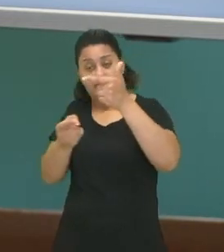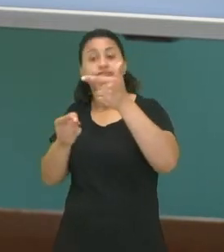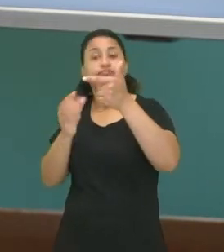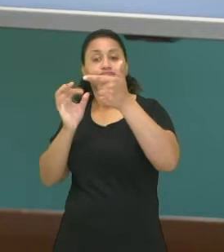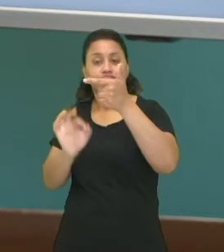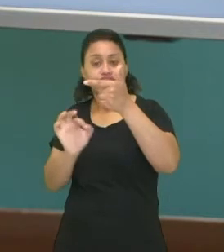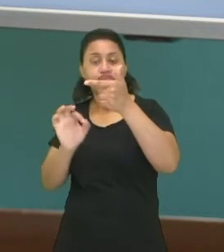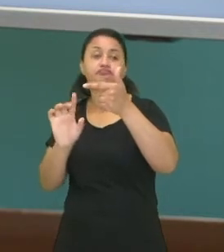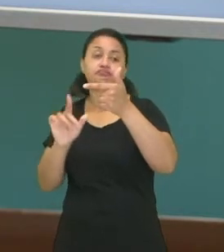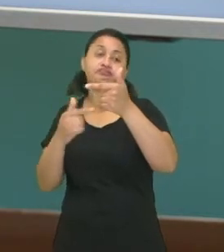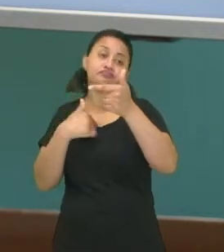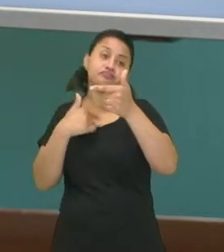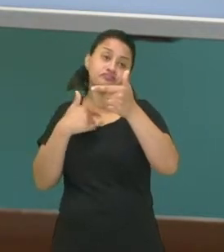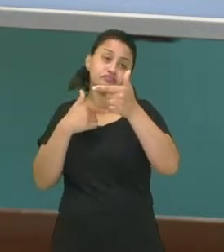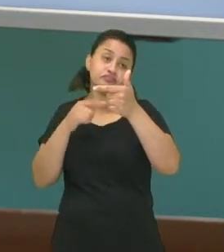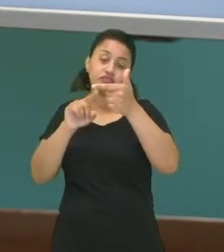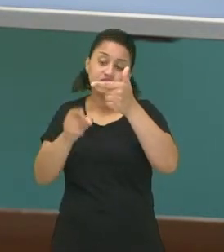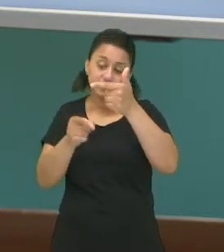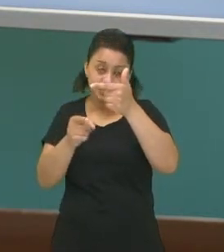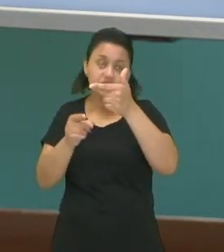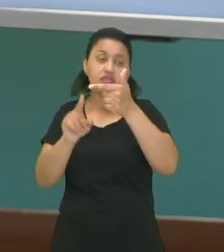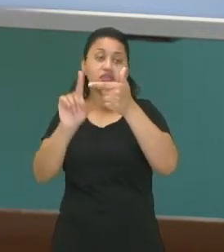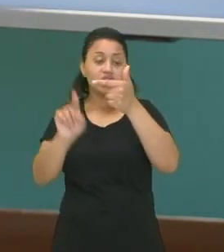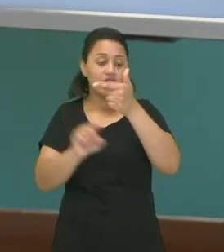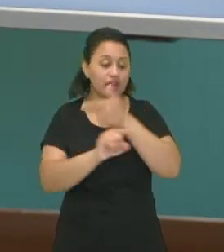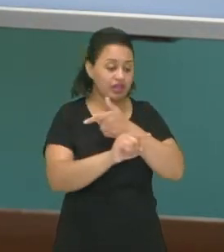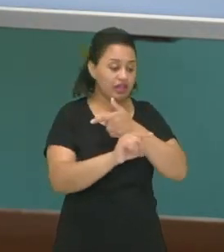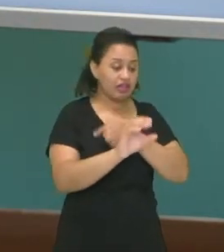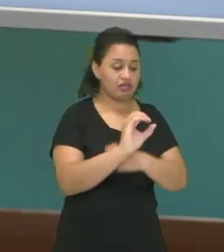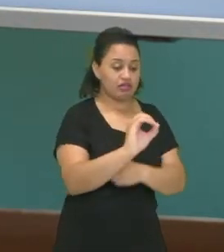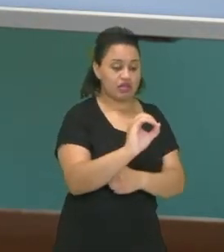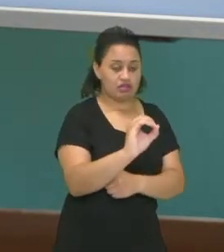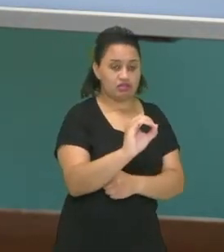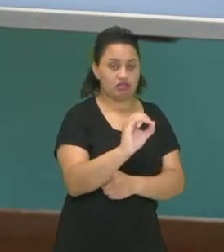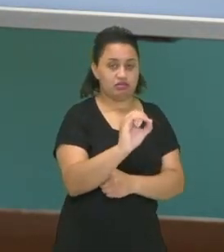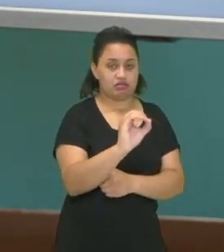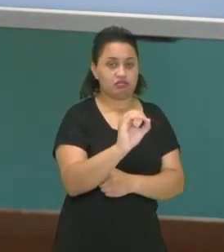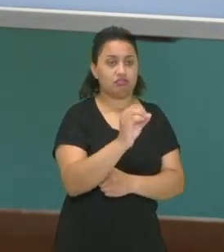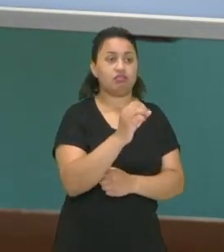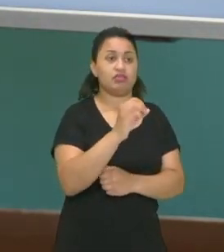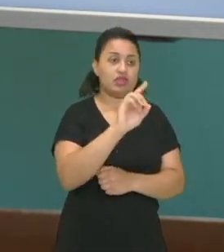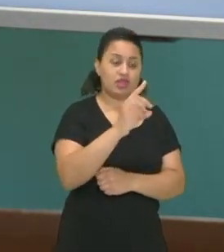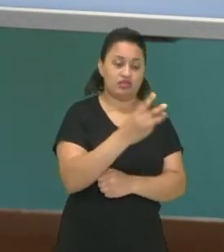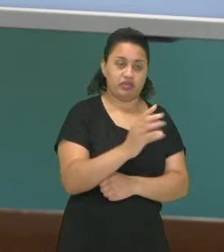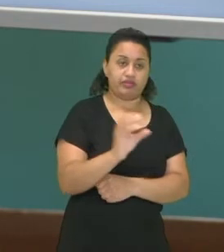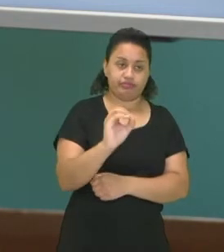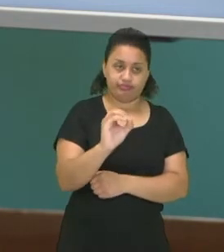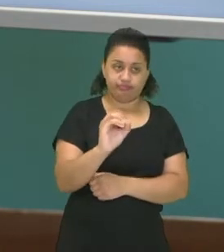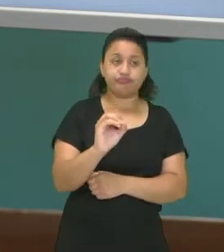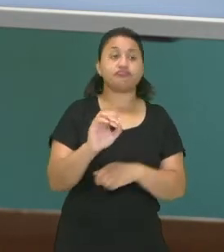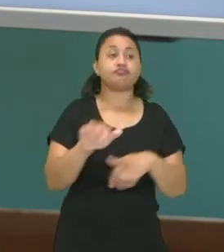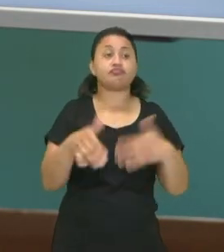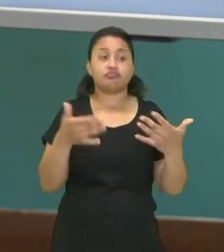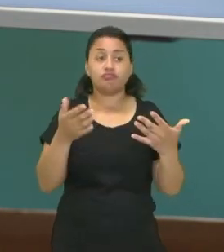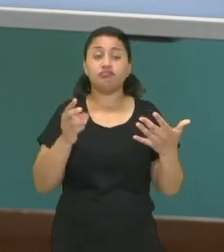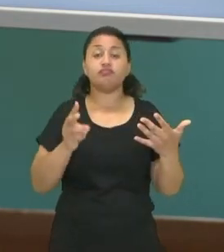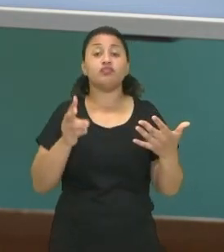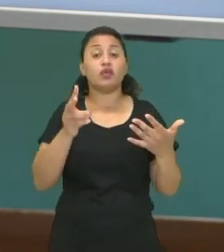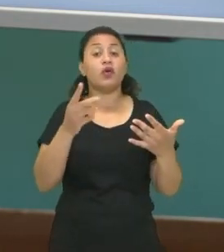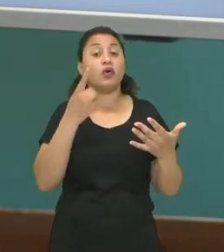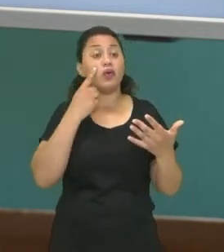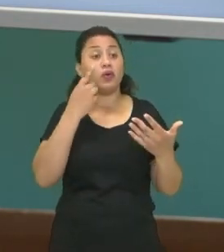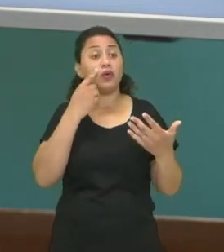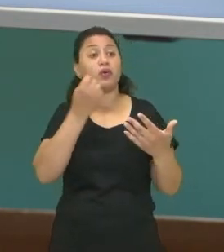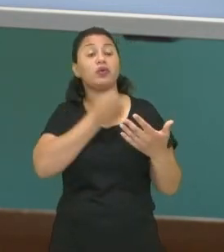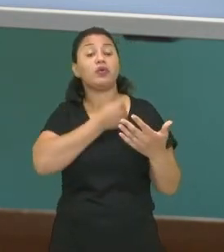vírgulazinha, né? Então, colocamos a vírgula para separar a parte inteira da parte decimal. E tá bom? E aí, vamos lá. Vamos tentar ver que